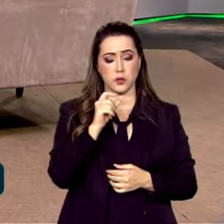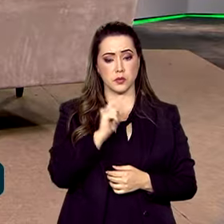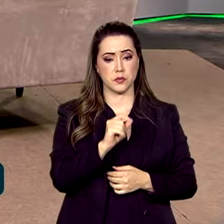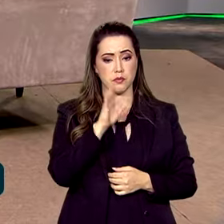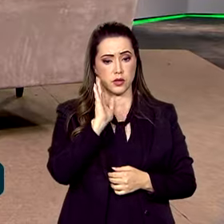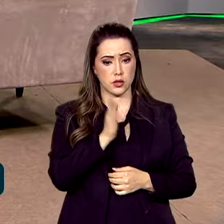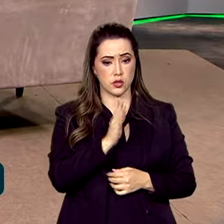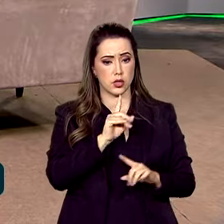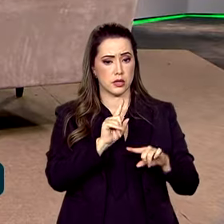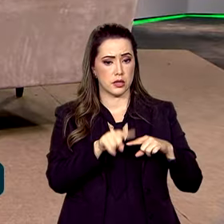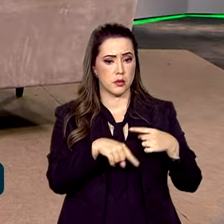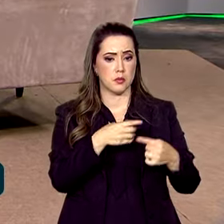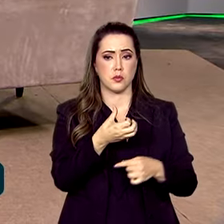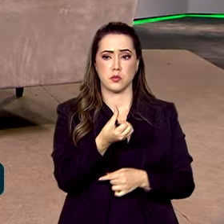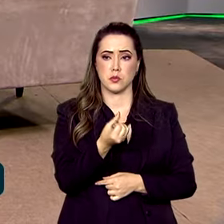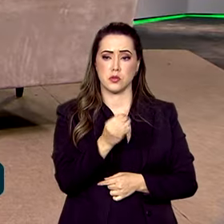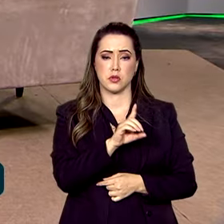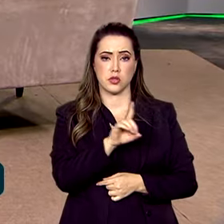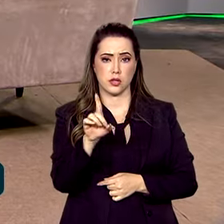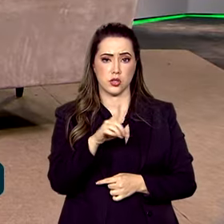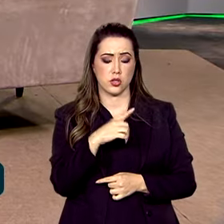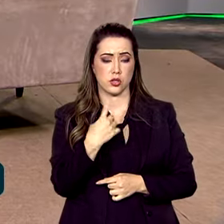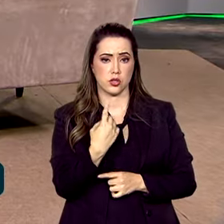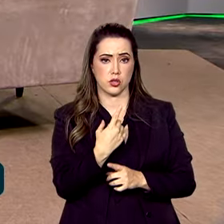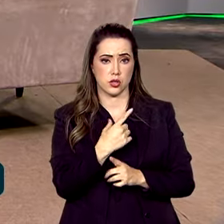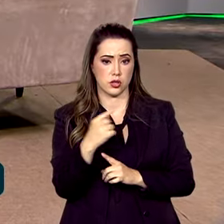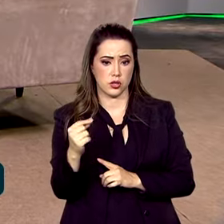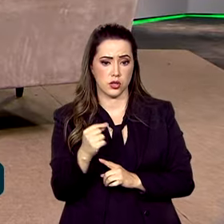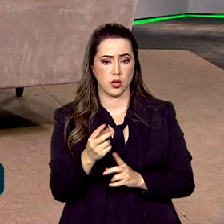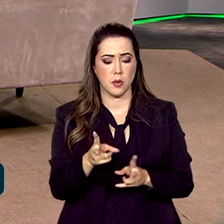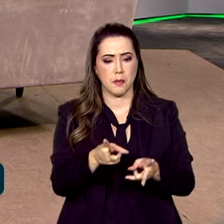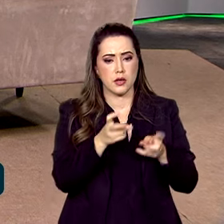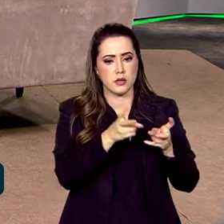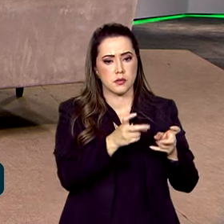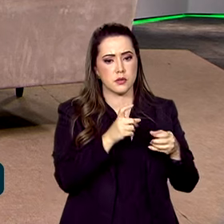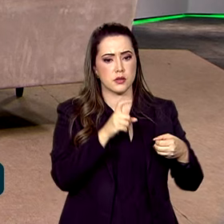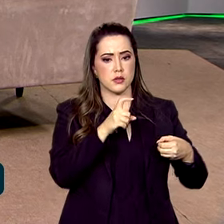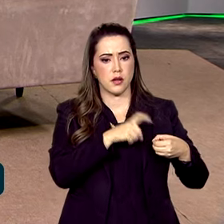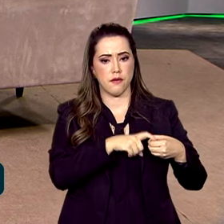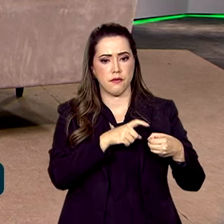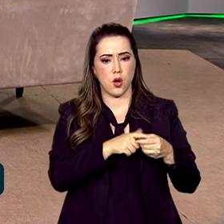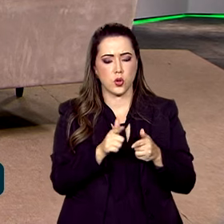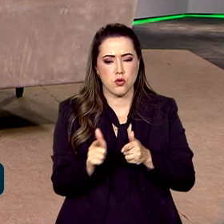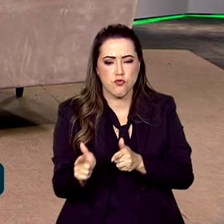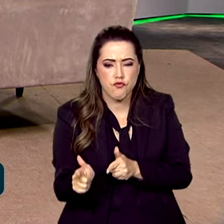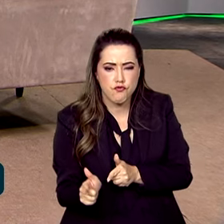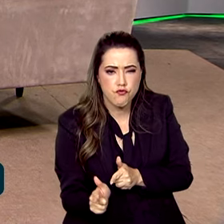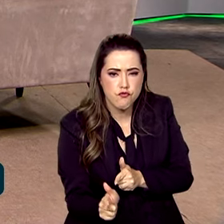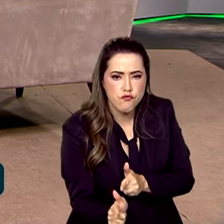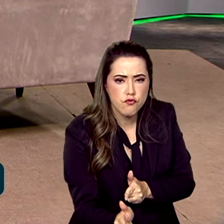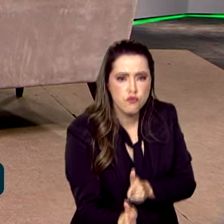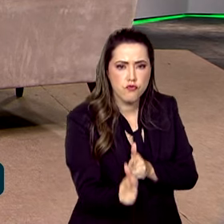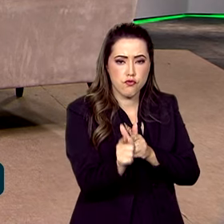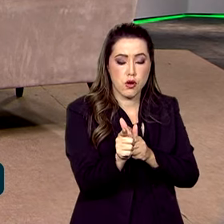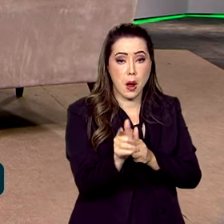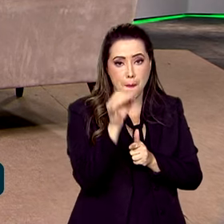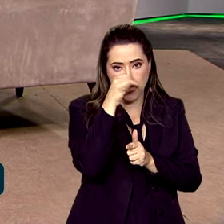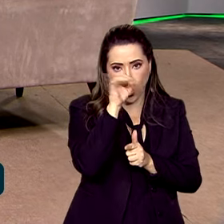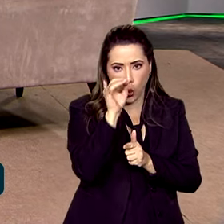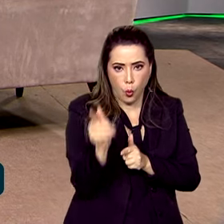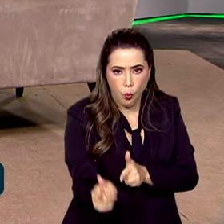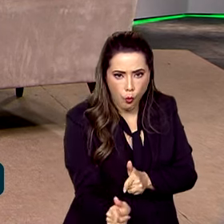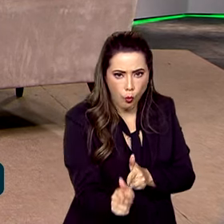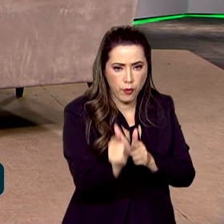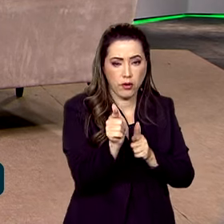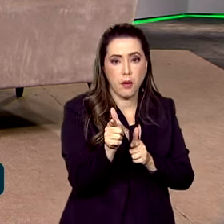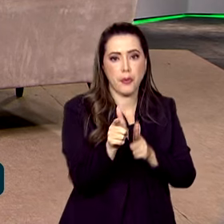já, depois de 60 dias que nós saímos, que ele começava a identificar a volta da caça, né, de porcos, né, silvestres, de